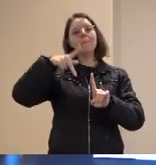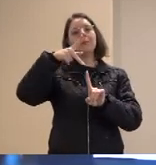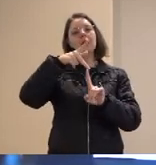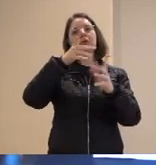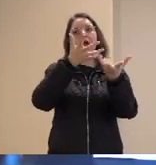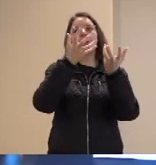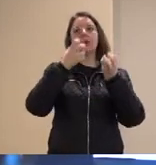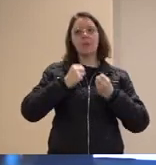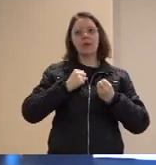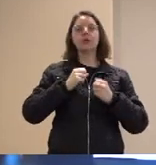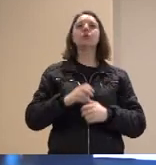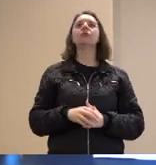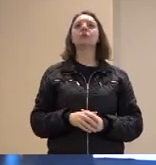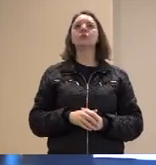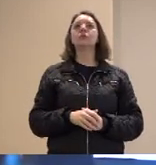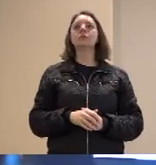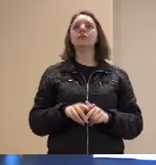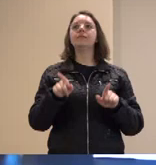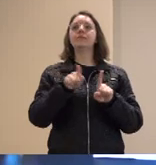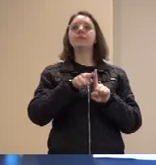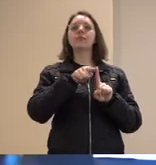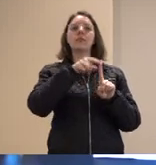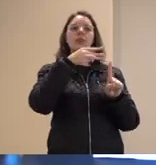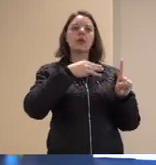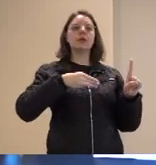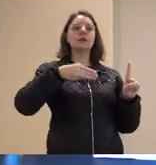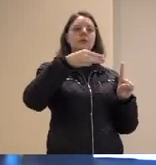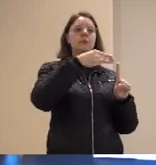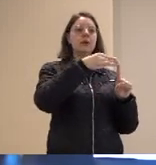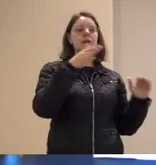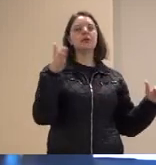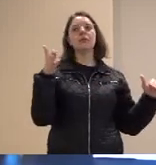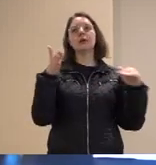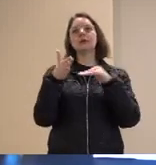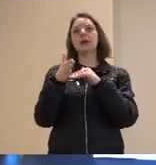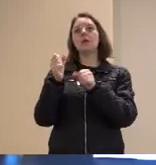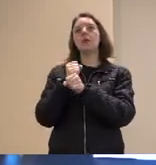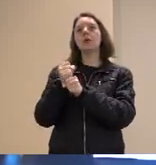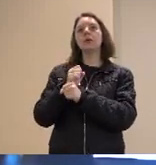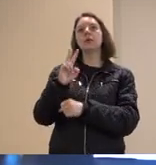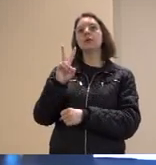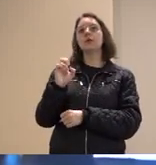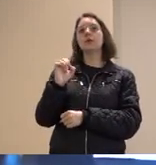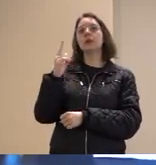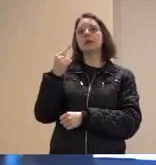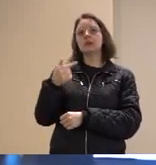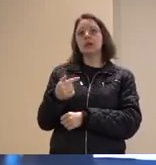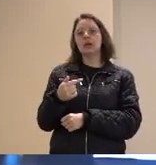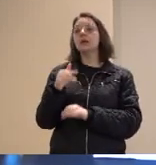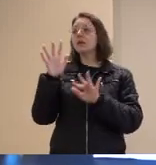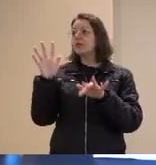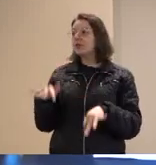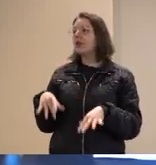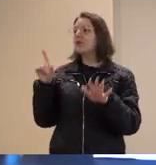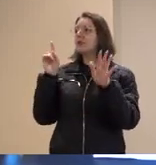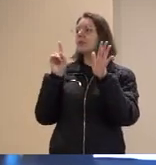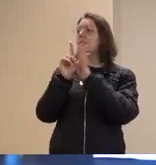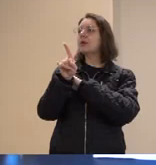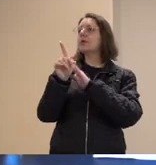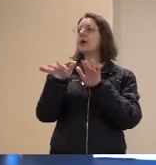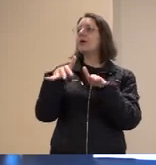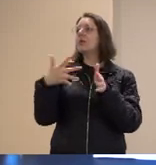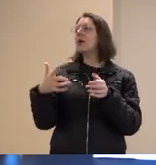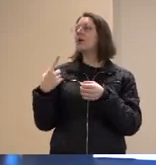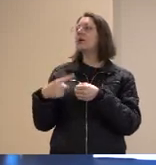acolhimento e as metas iriam, então, até 2017. No final, eu vou perguntar, tá? Quais os